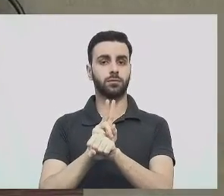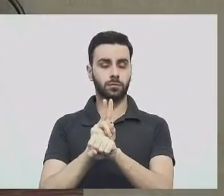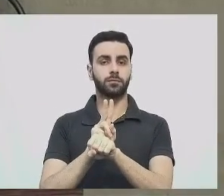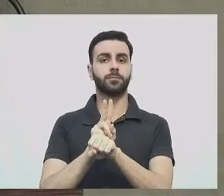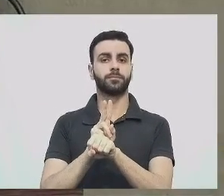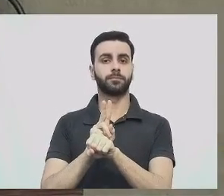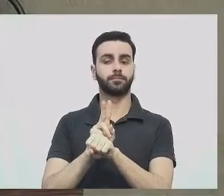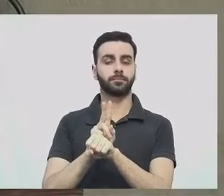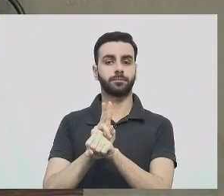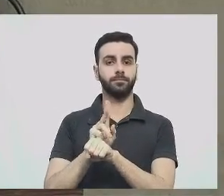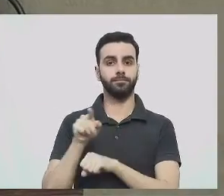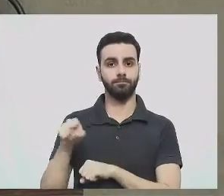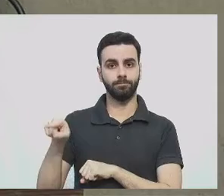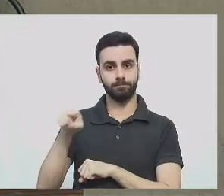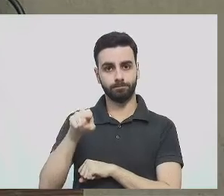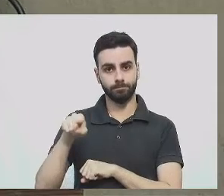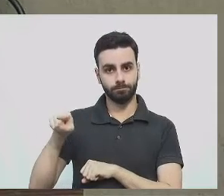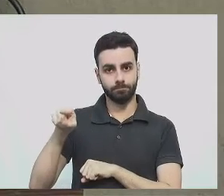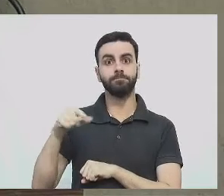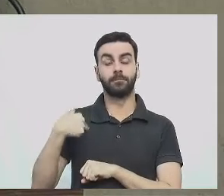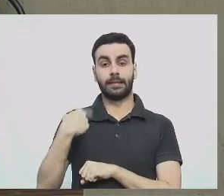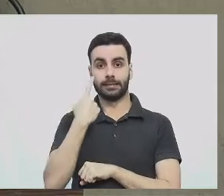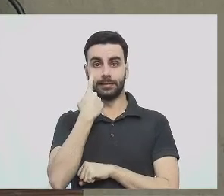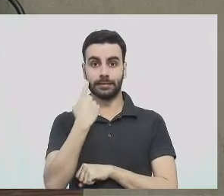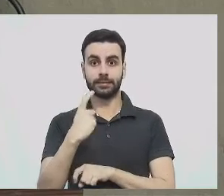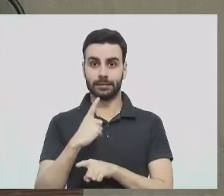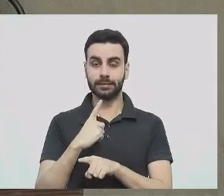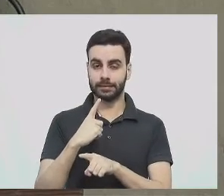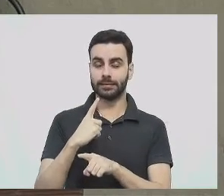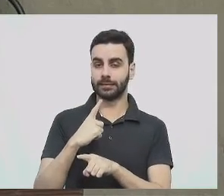e foi muito interessante